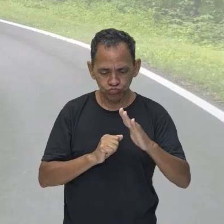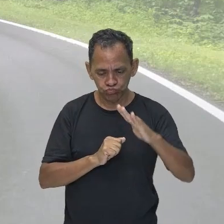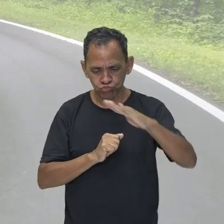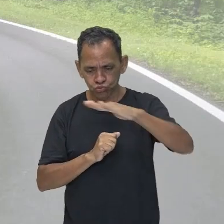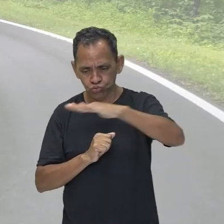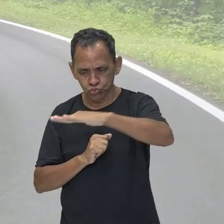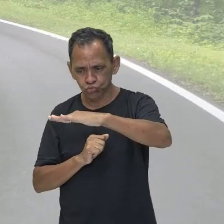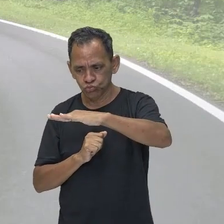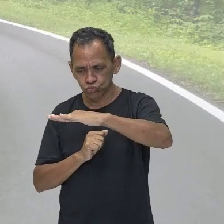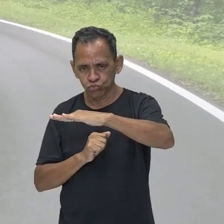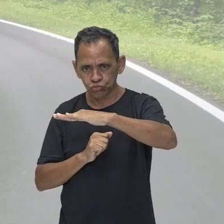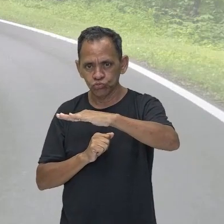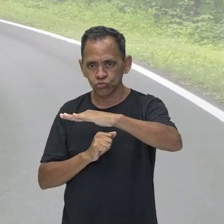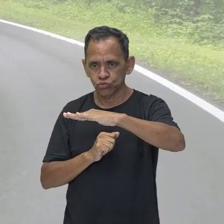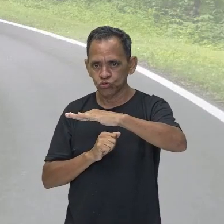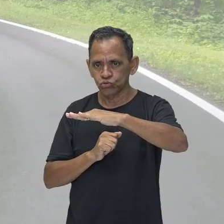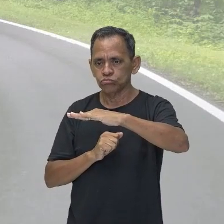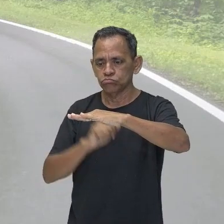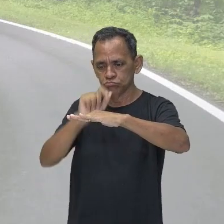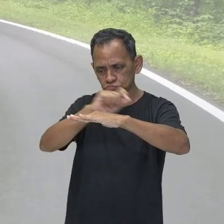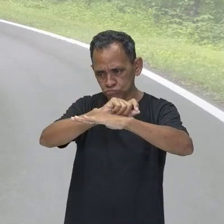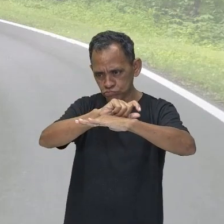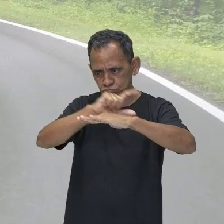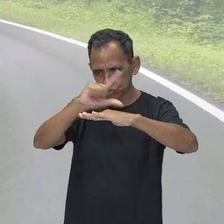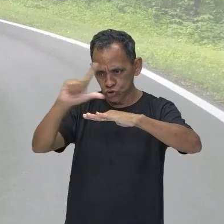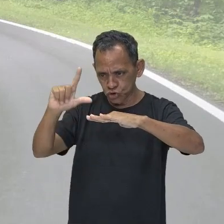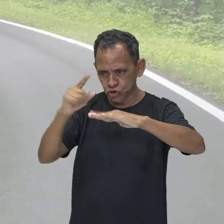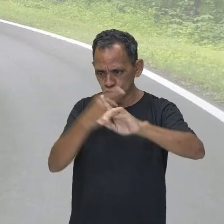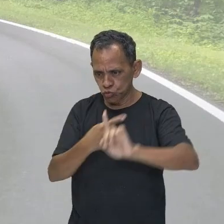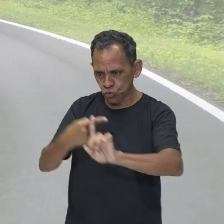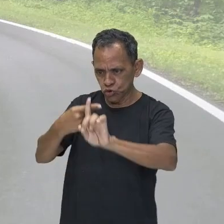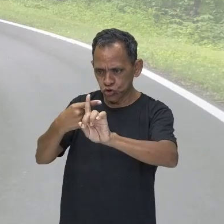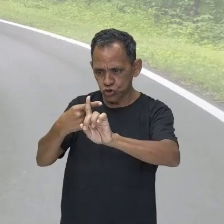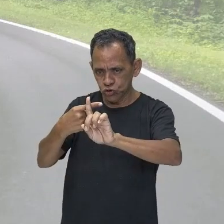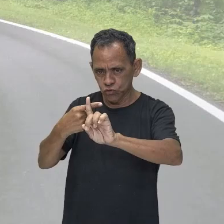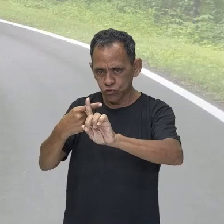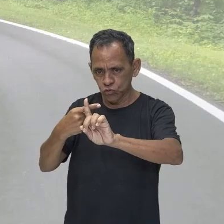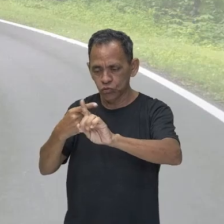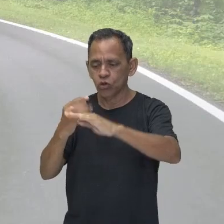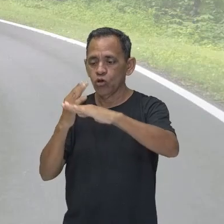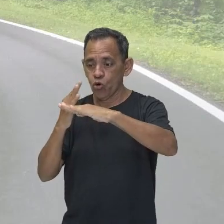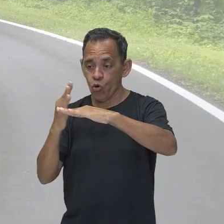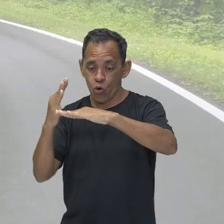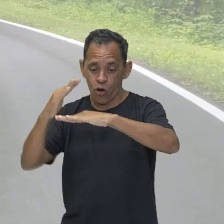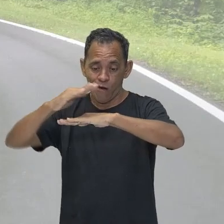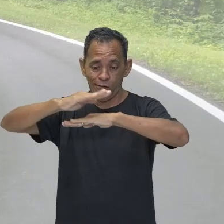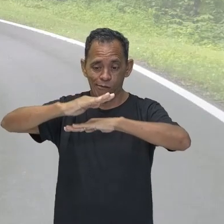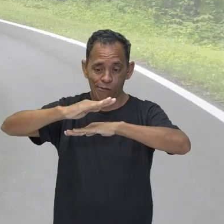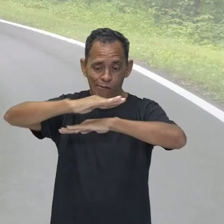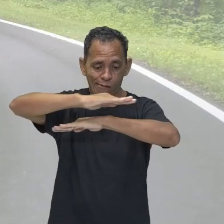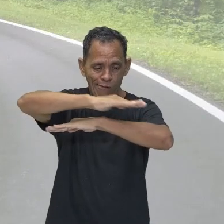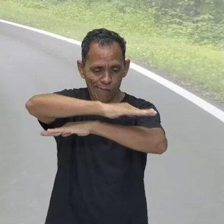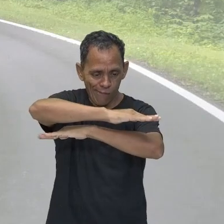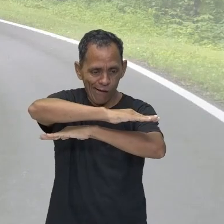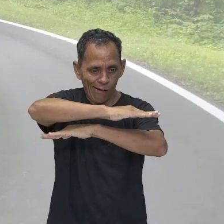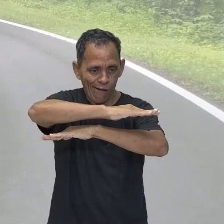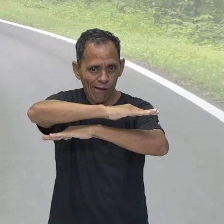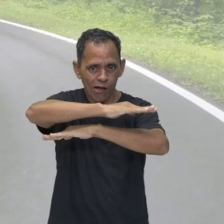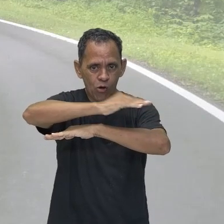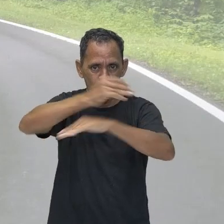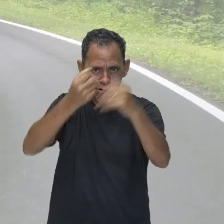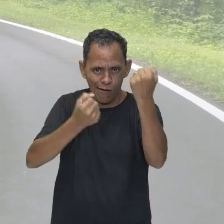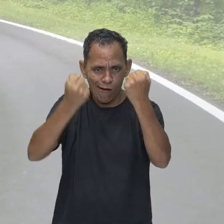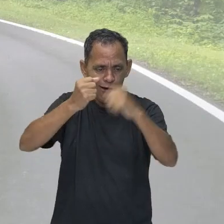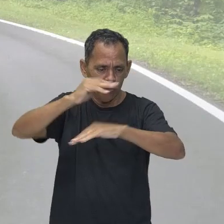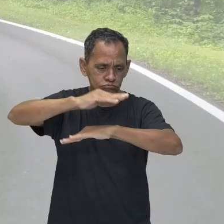movimento progressivo. Aquele carro que está com a frente dele apontada para o sentido oposto ao da seta, ele está com